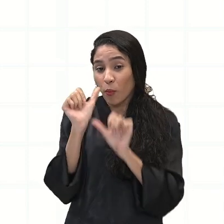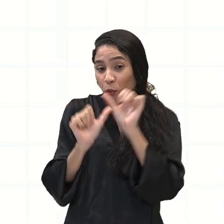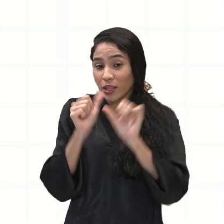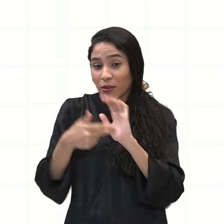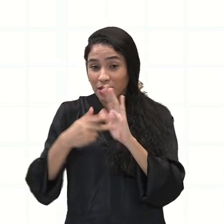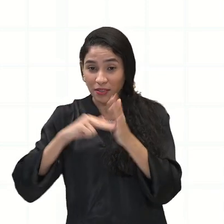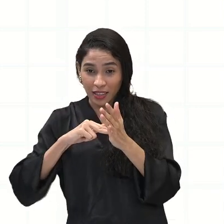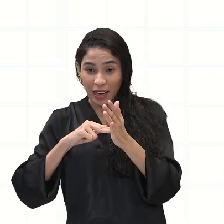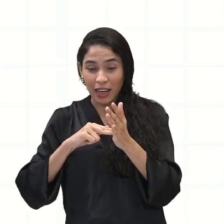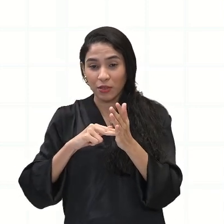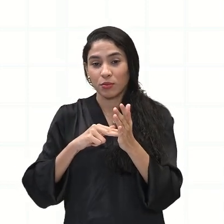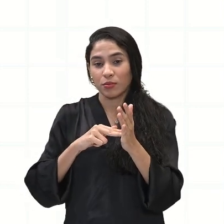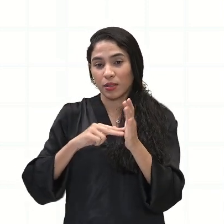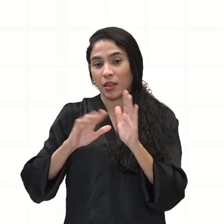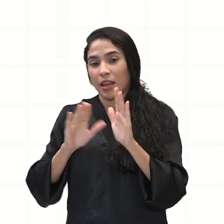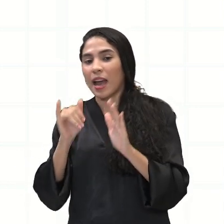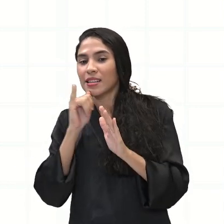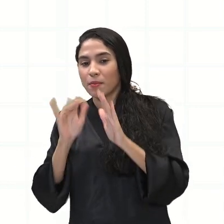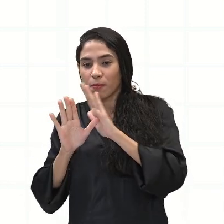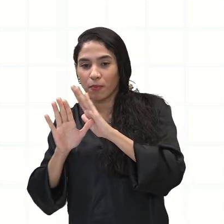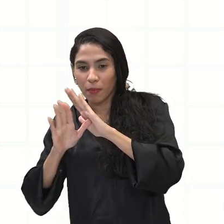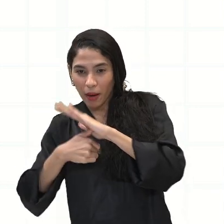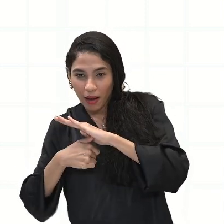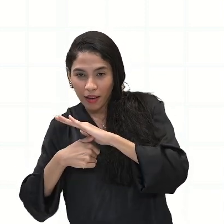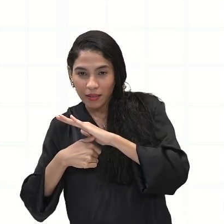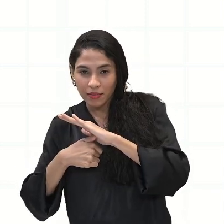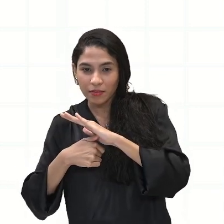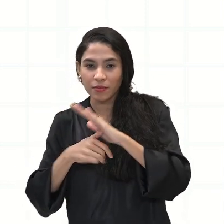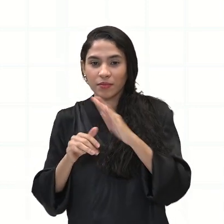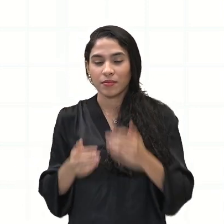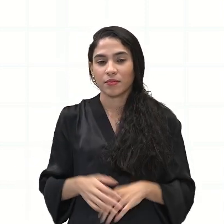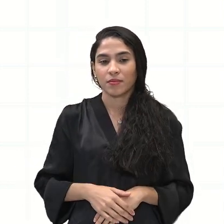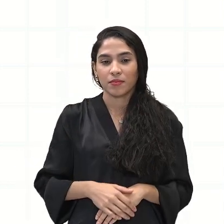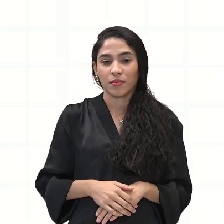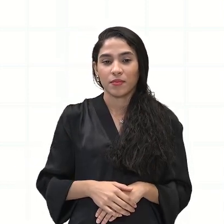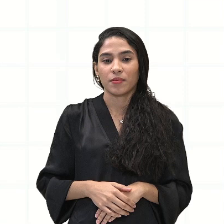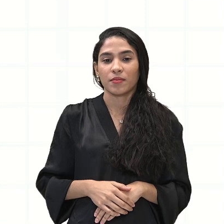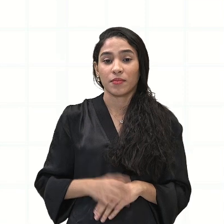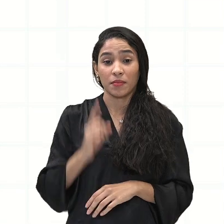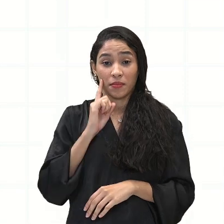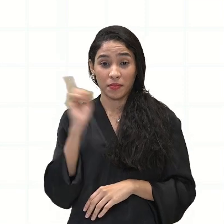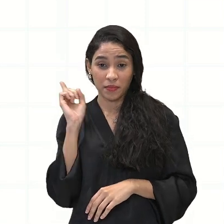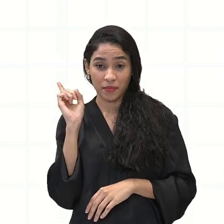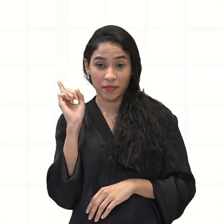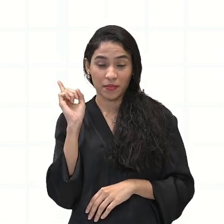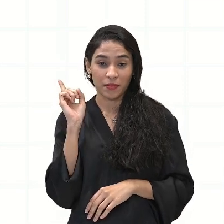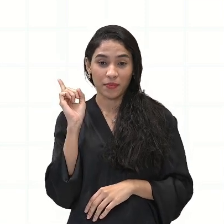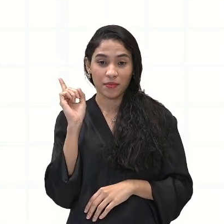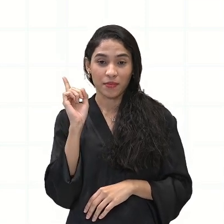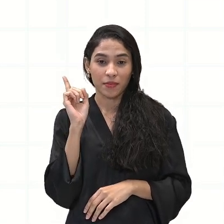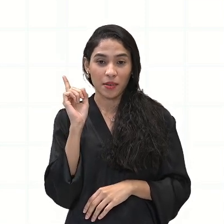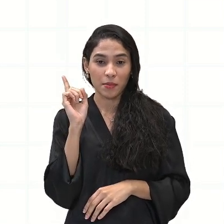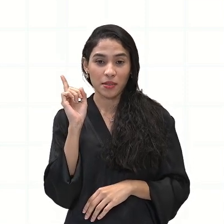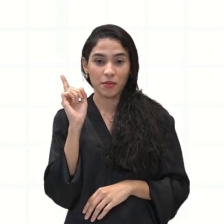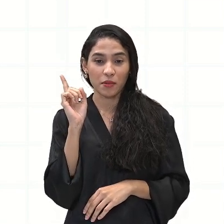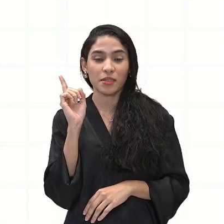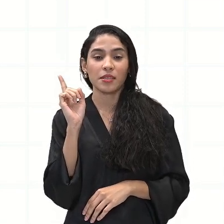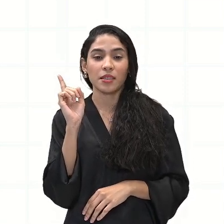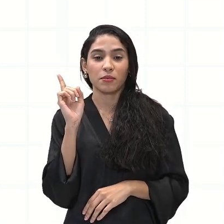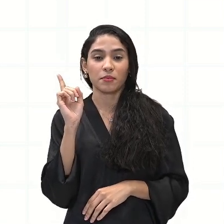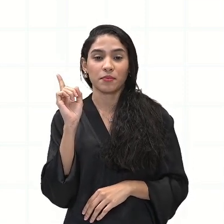de roubar, né? Faltar com a verdade está suavizando o sentido de mentir. Partir dessa para